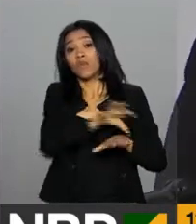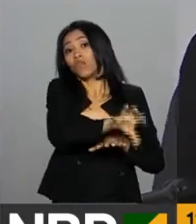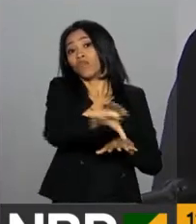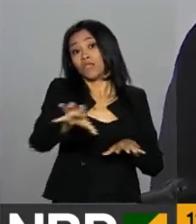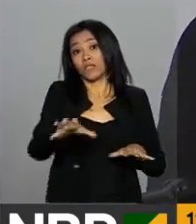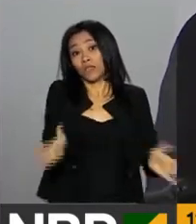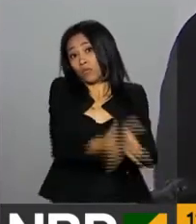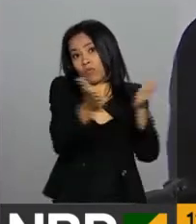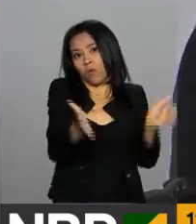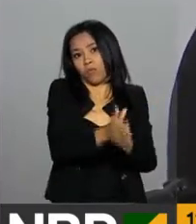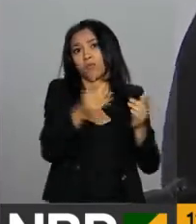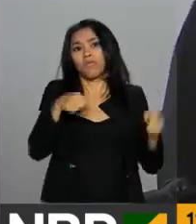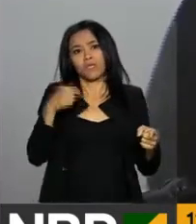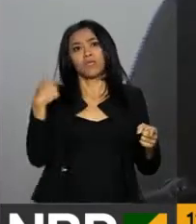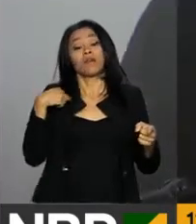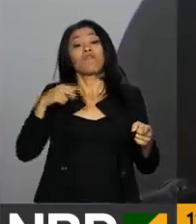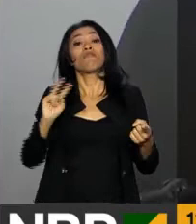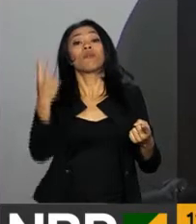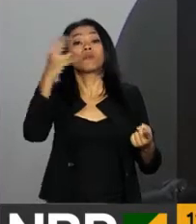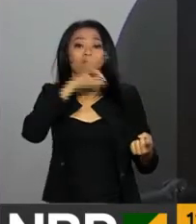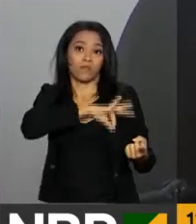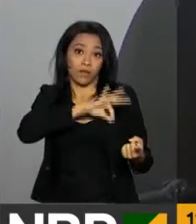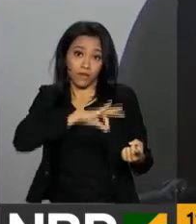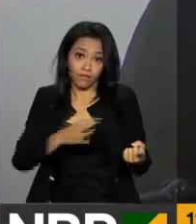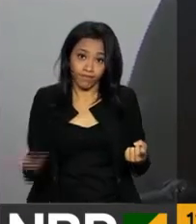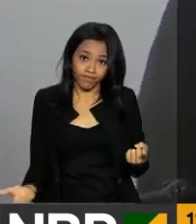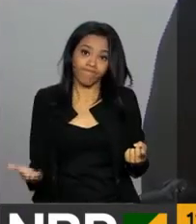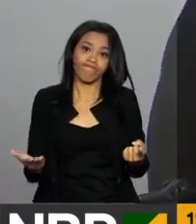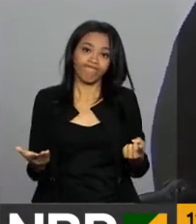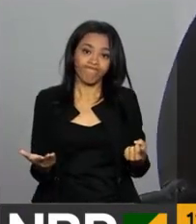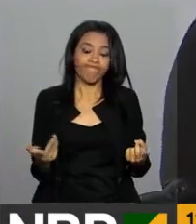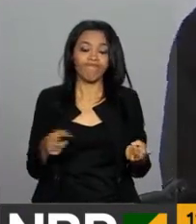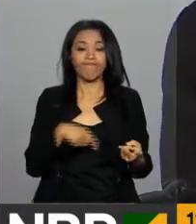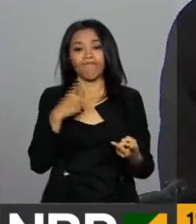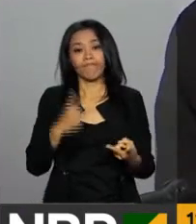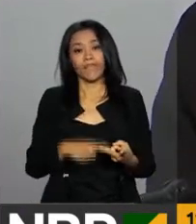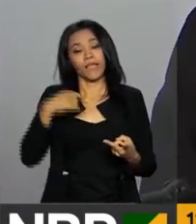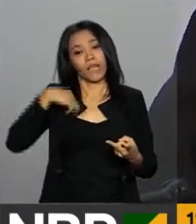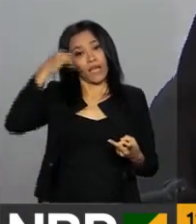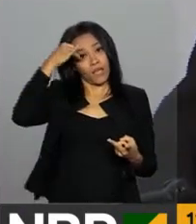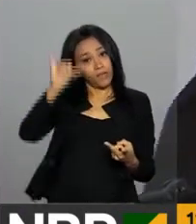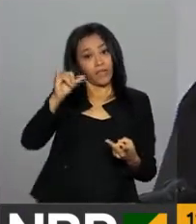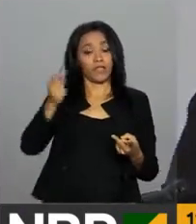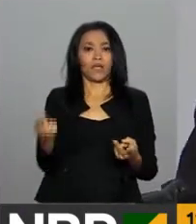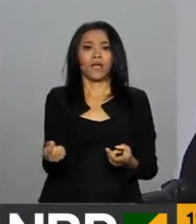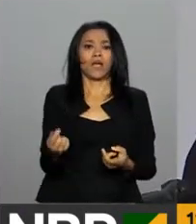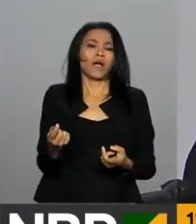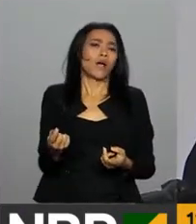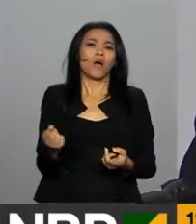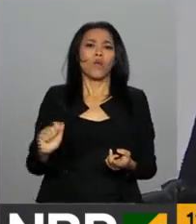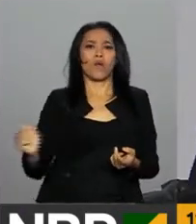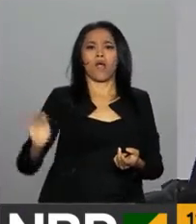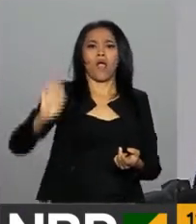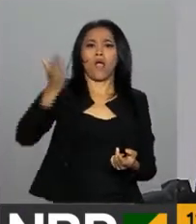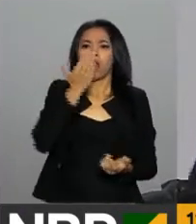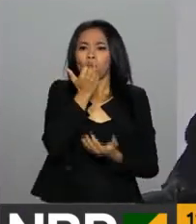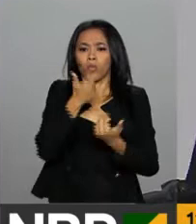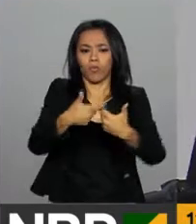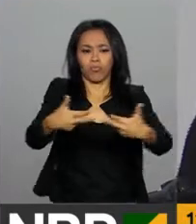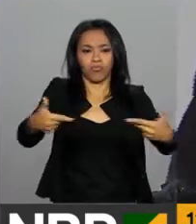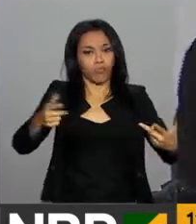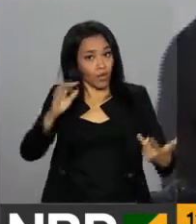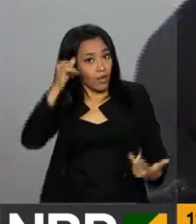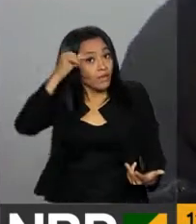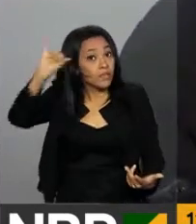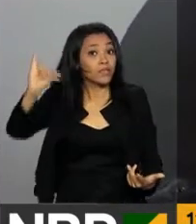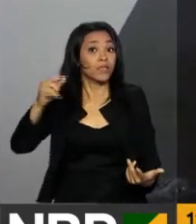alcança elas porque valoriza o salário impede o momento no preço de alimentos né então isso é fruto